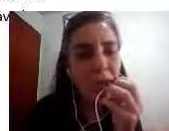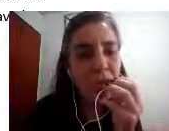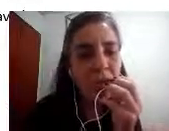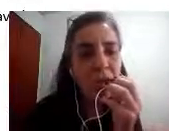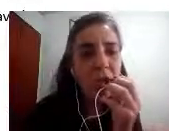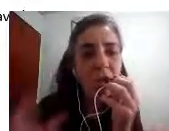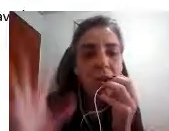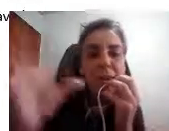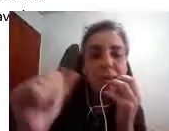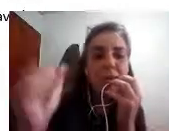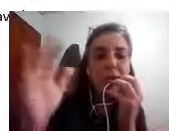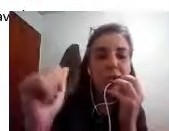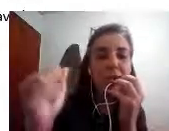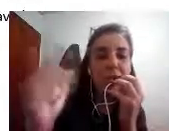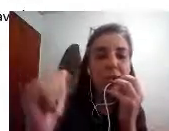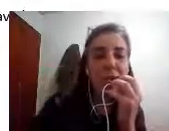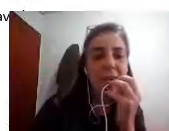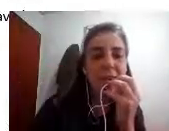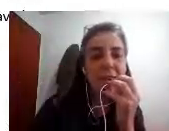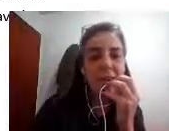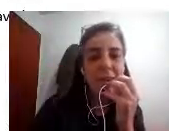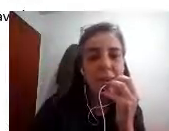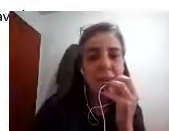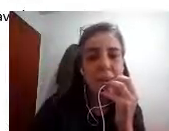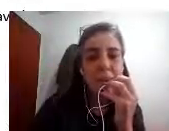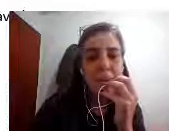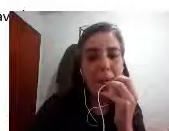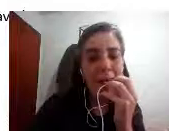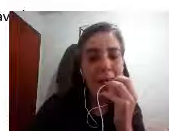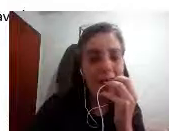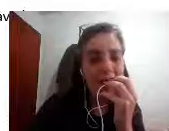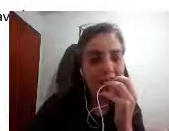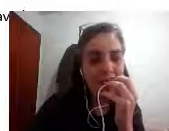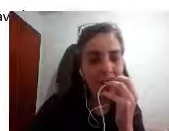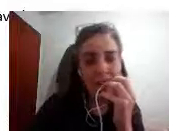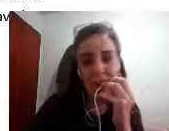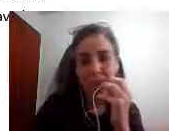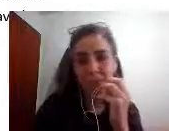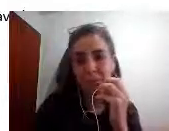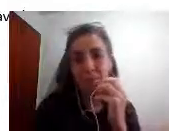abraço a todos vocês. Bye bye, até mais.